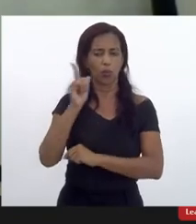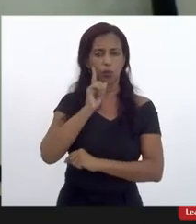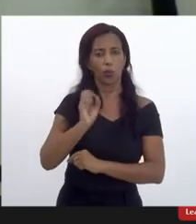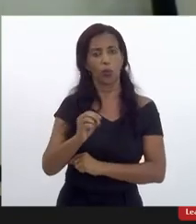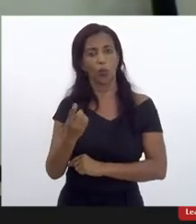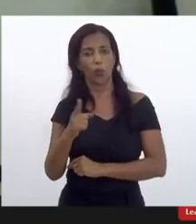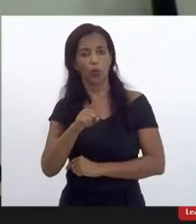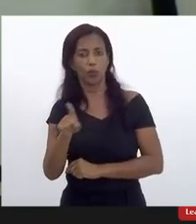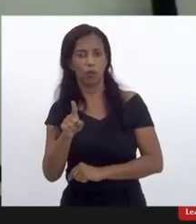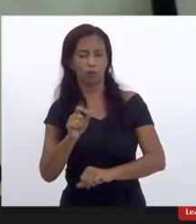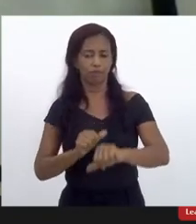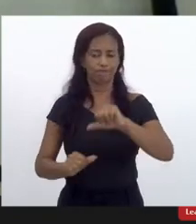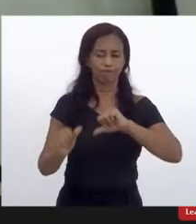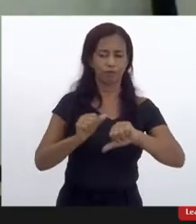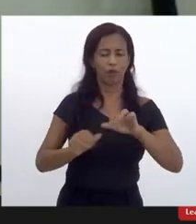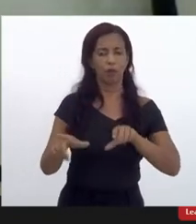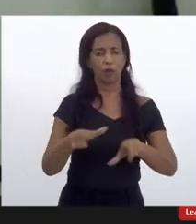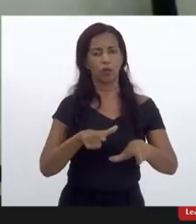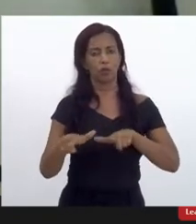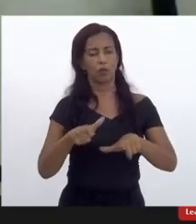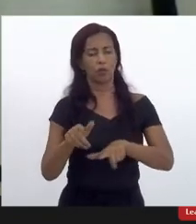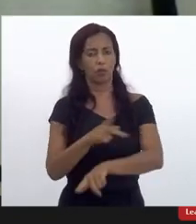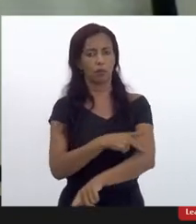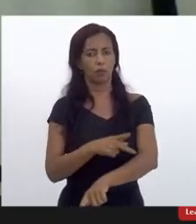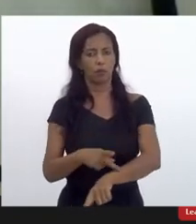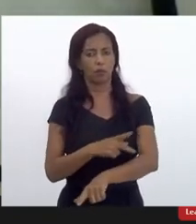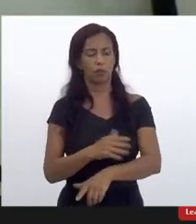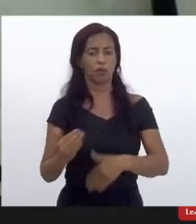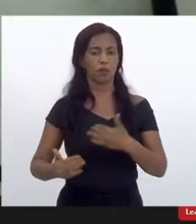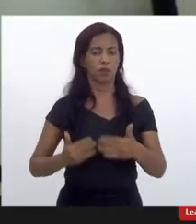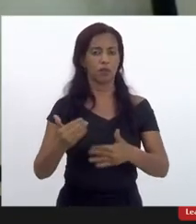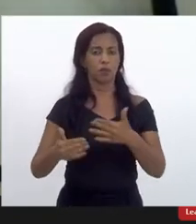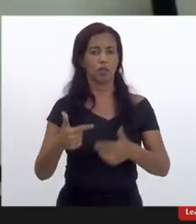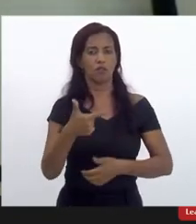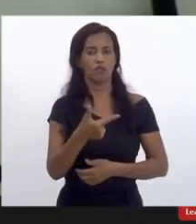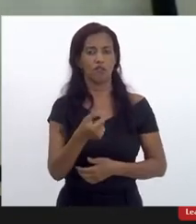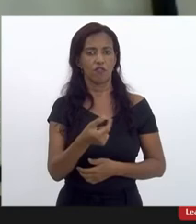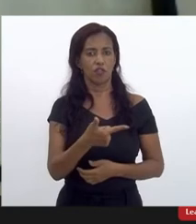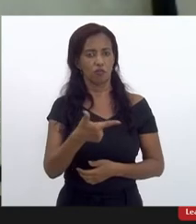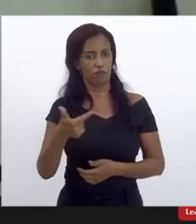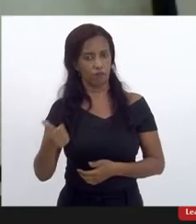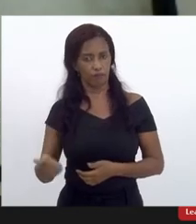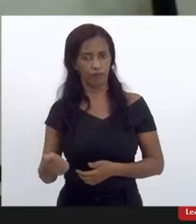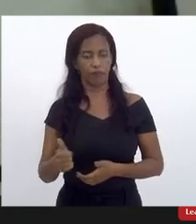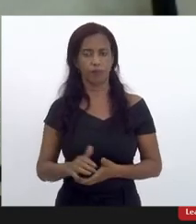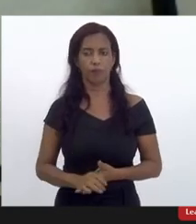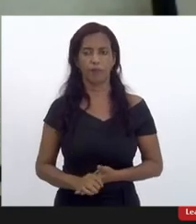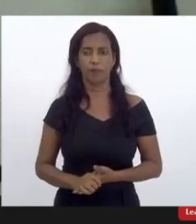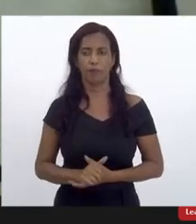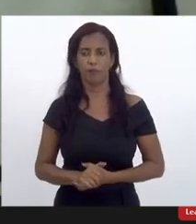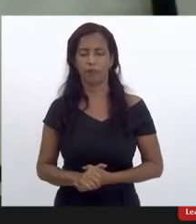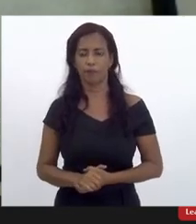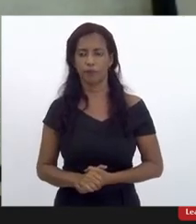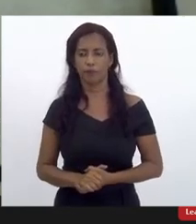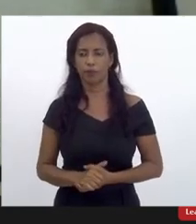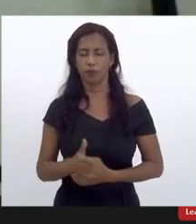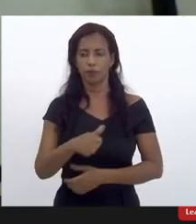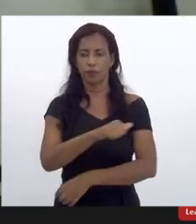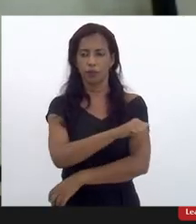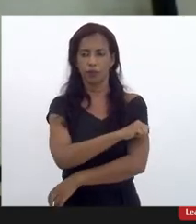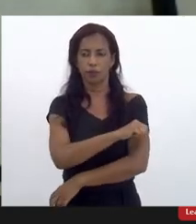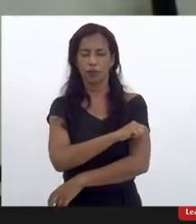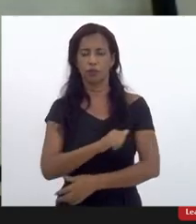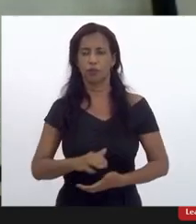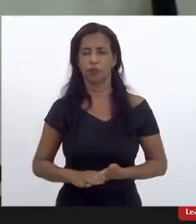não, replanejaram o trabalho pedagógico para ser desenvolvido em 2021. Os